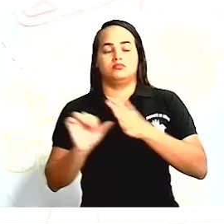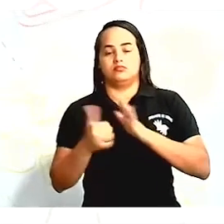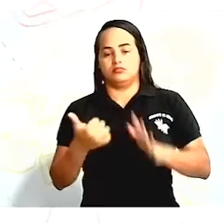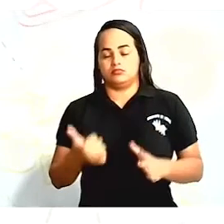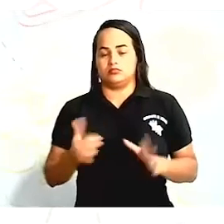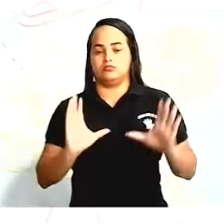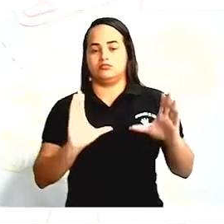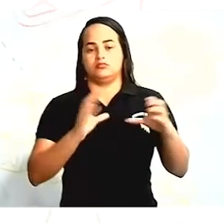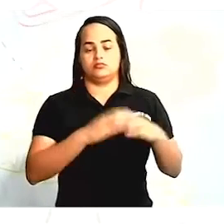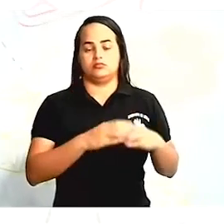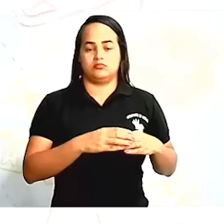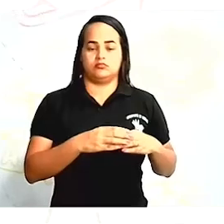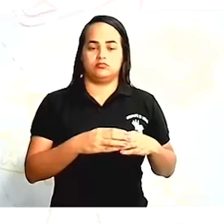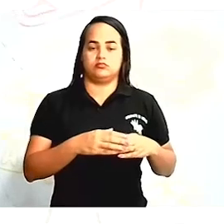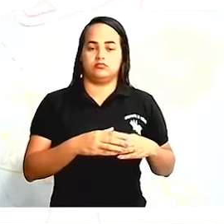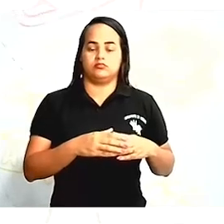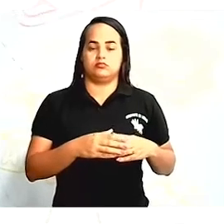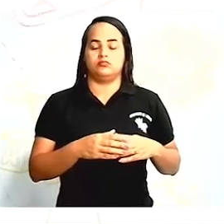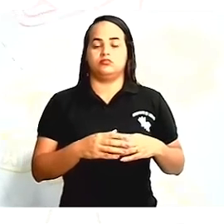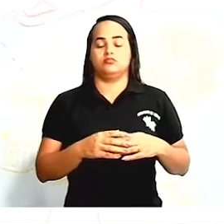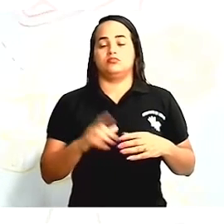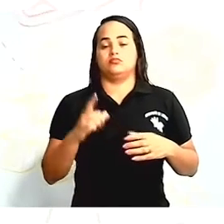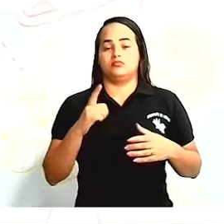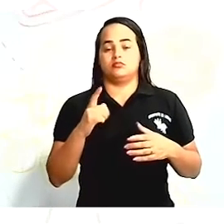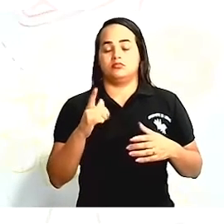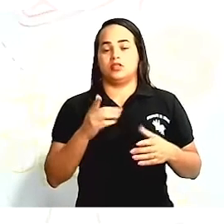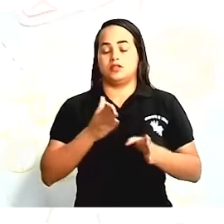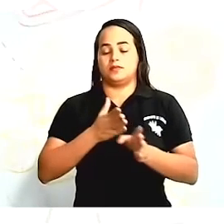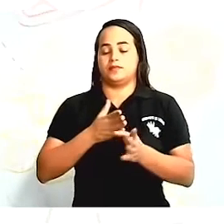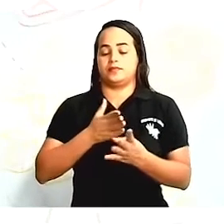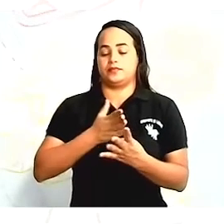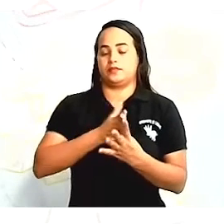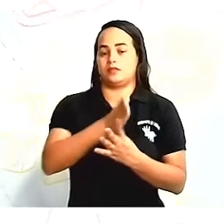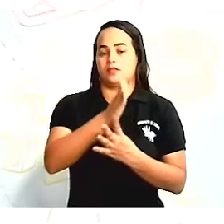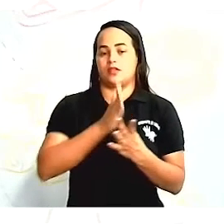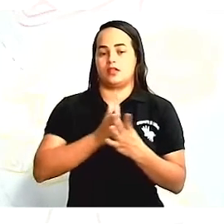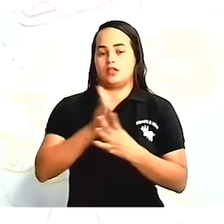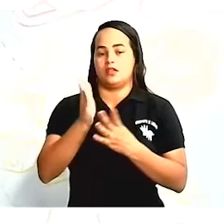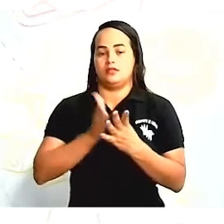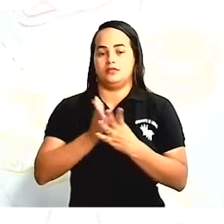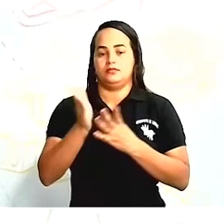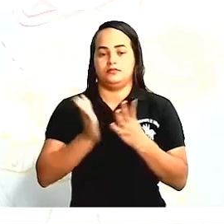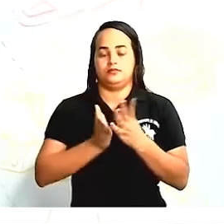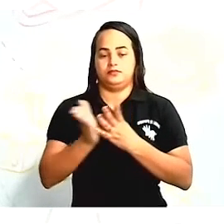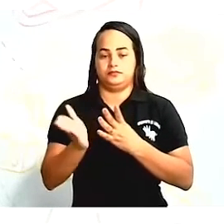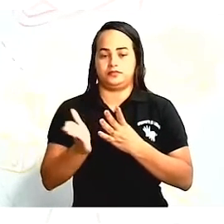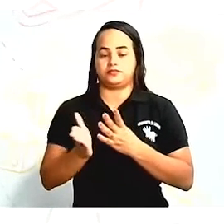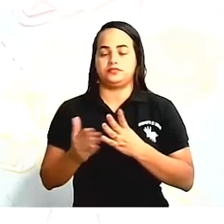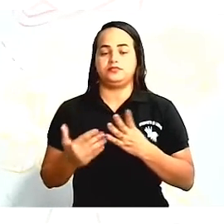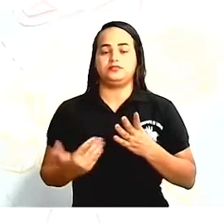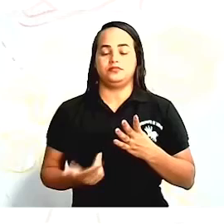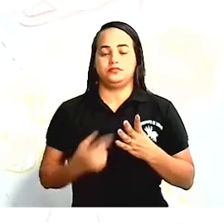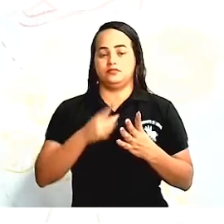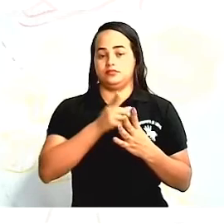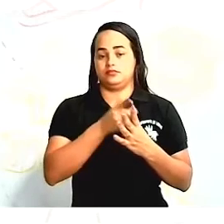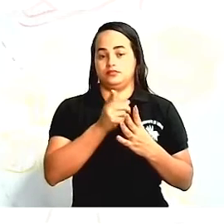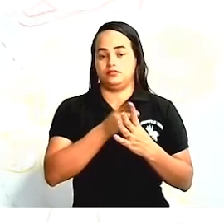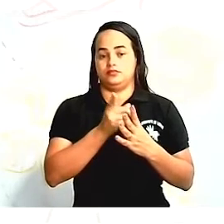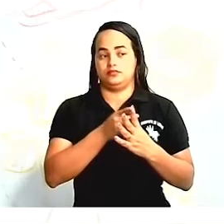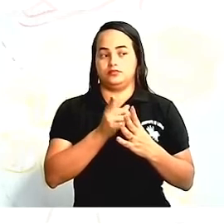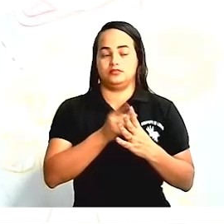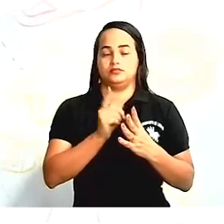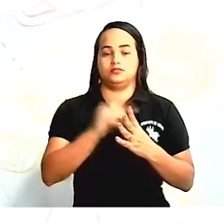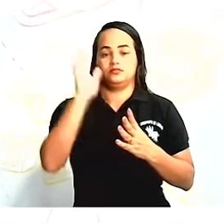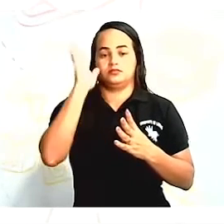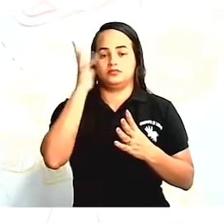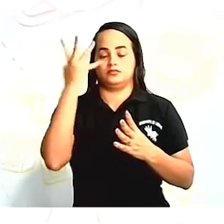Primeiramente, temos que saber que é dividido em 4 grupos, tá certo? O primeiro grupo vai acontecer determinadas